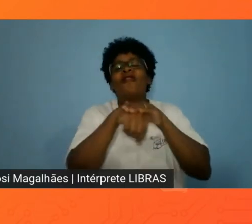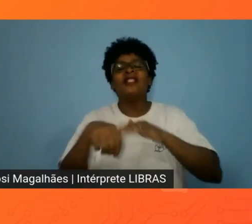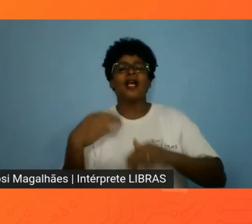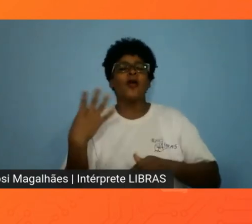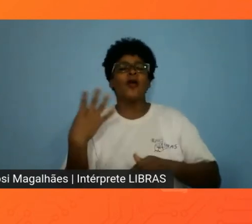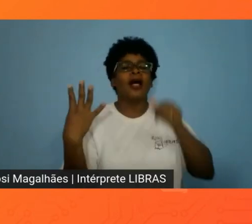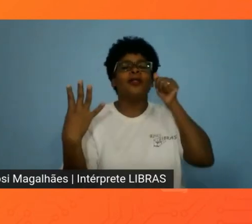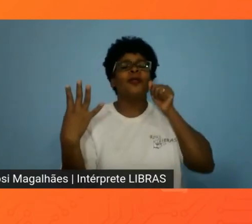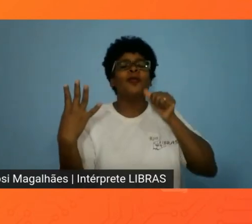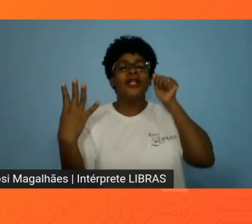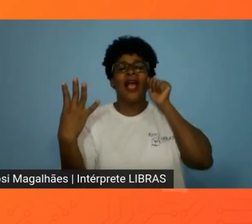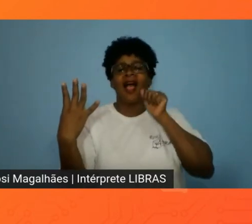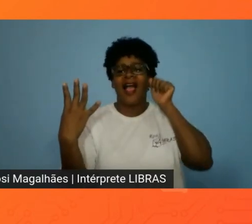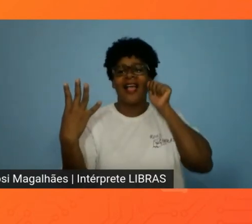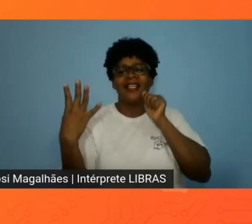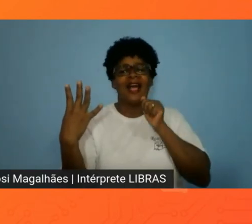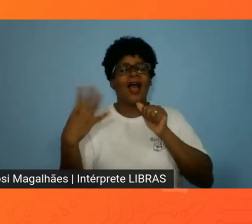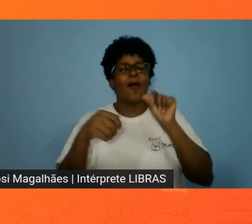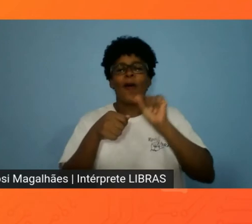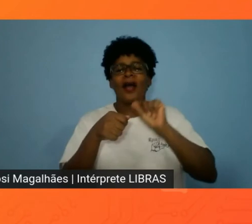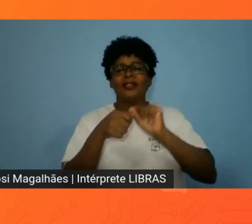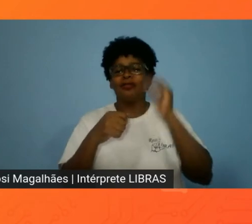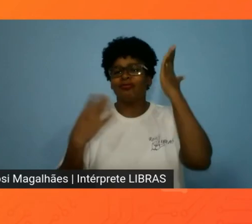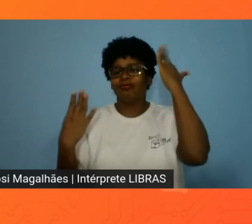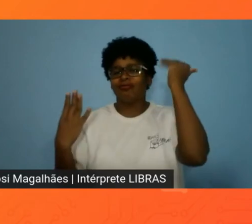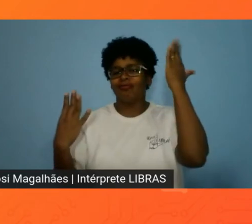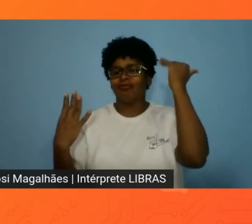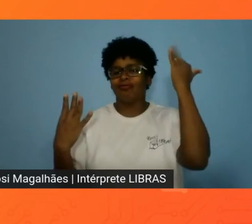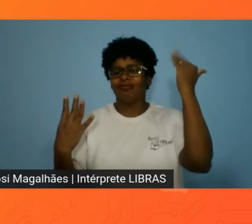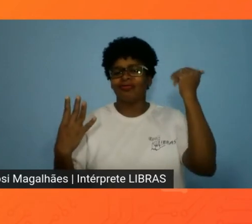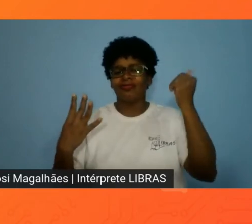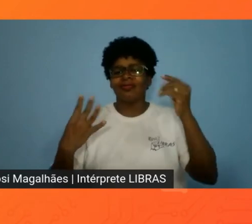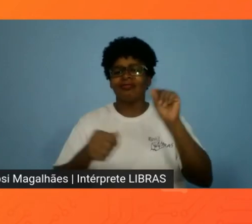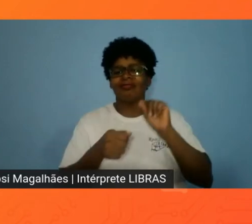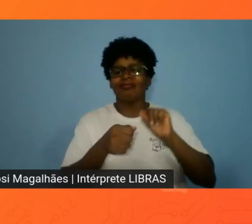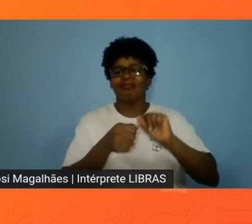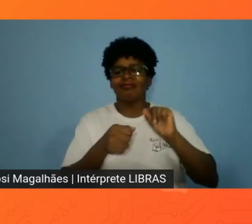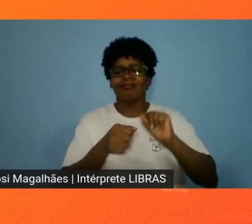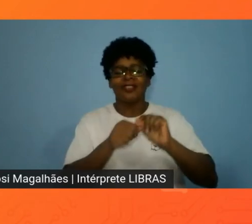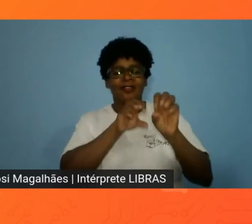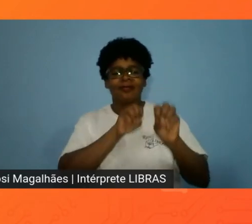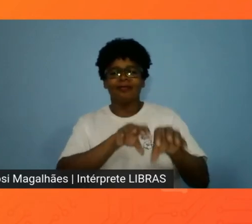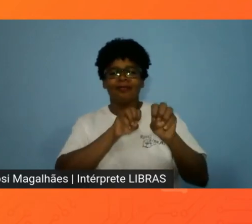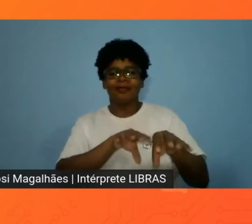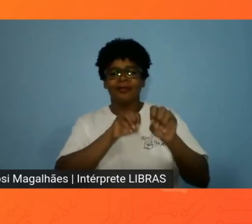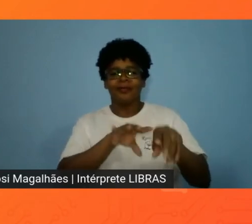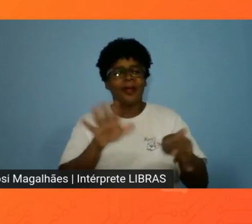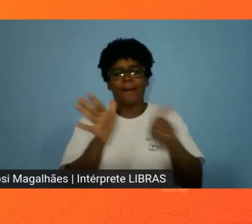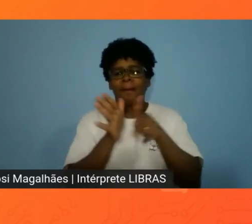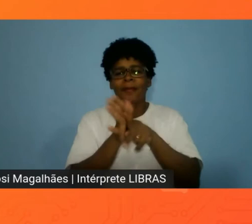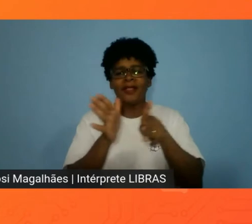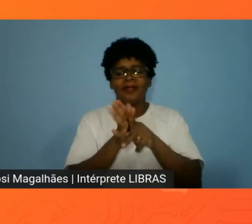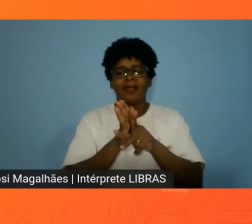mulheres, quatro artistas, quatro educadoras que moram na mesma cidade e se